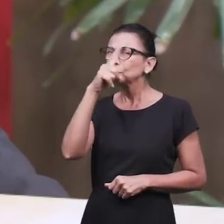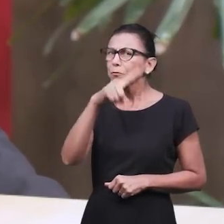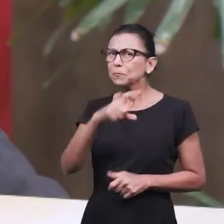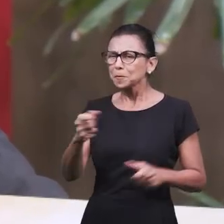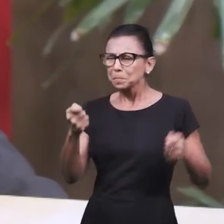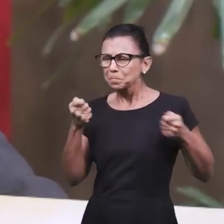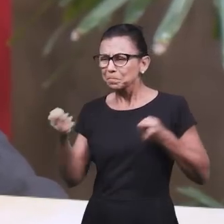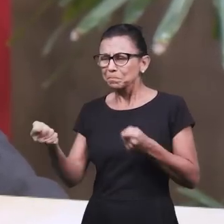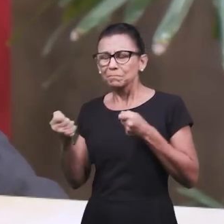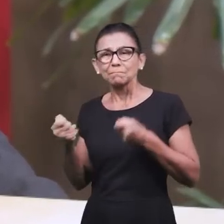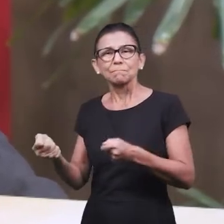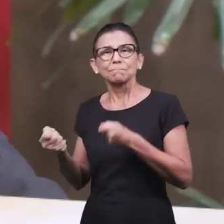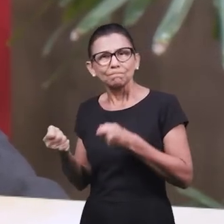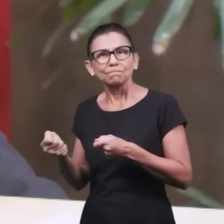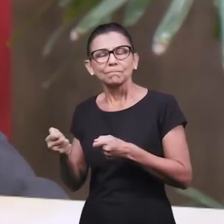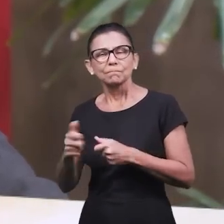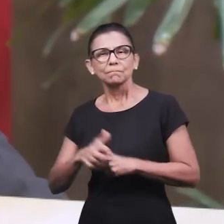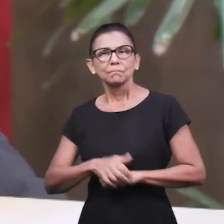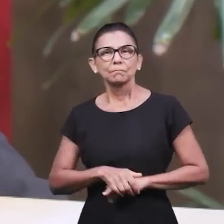sua perseguição.